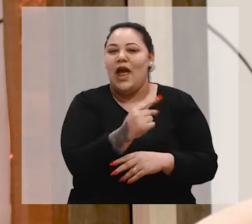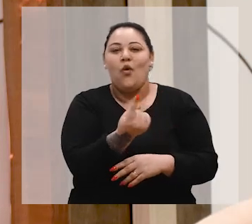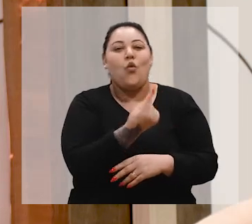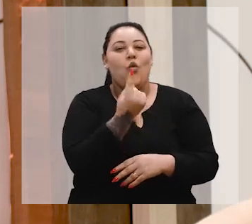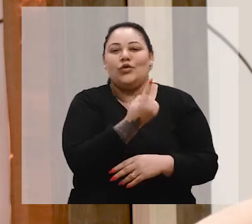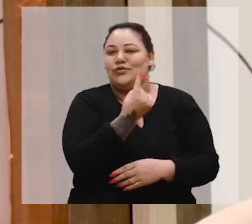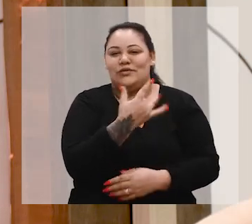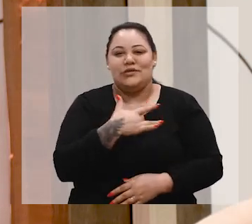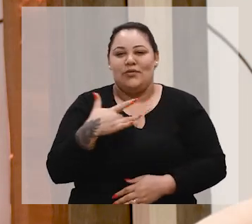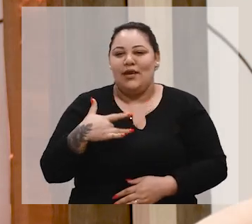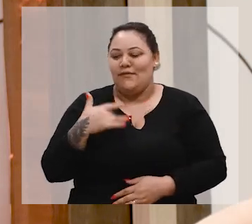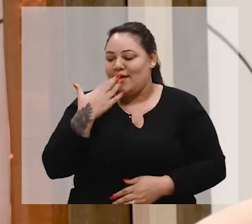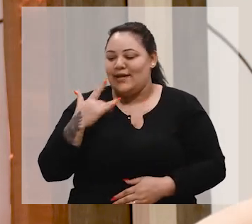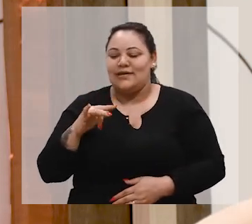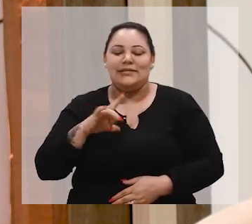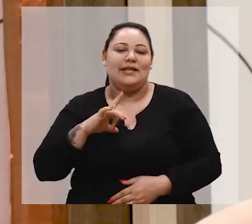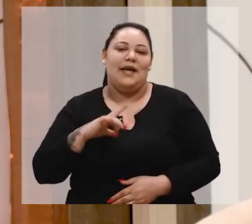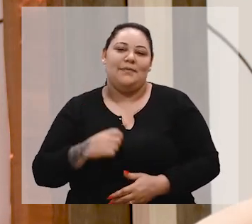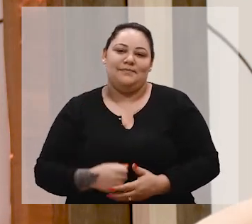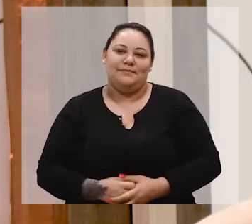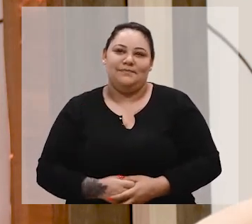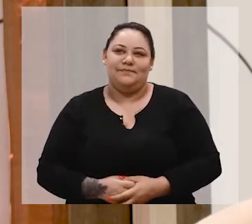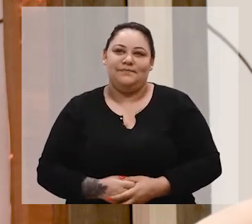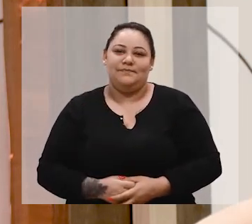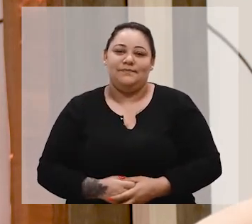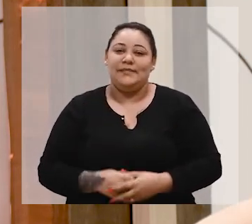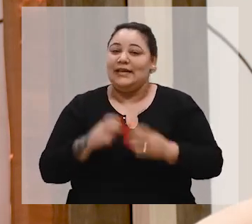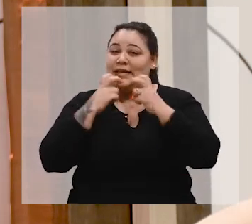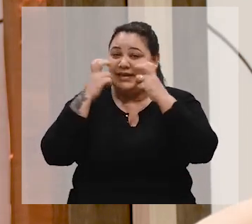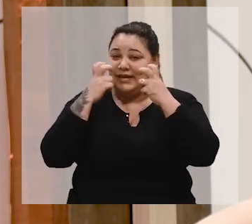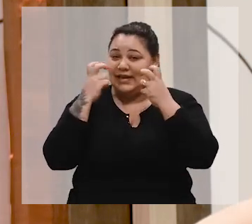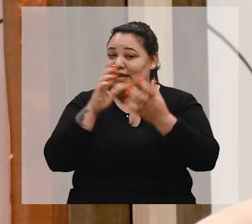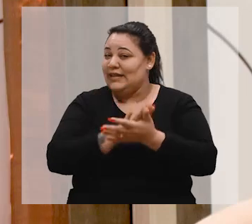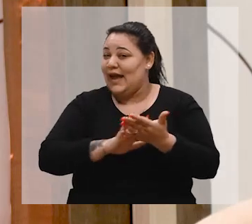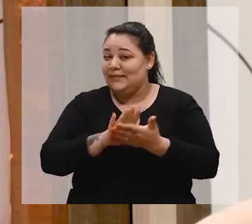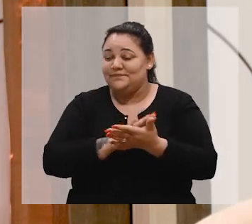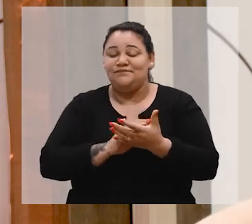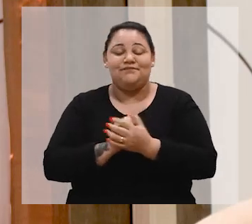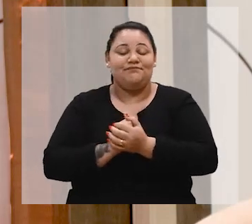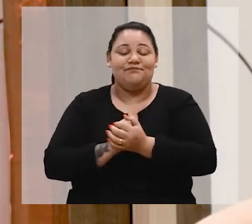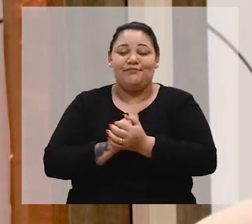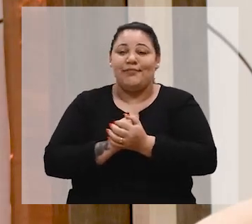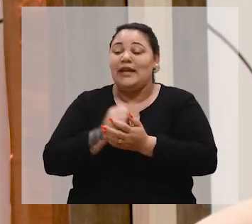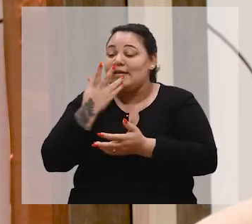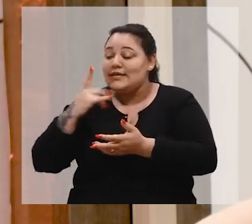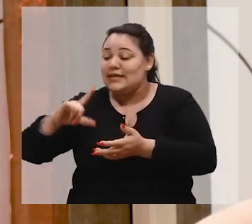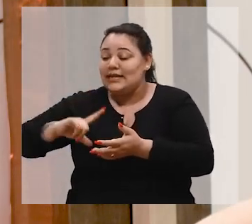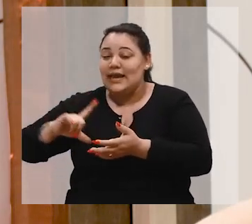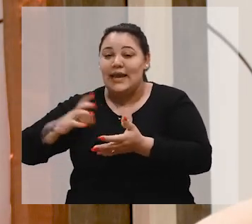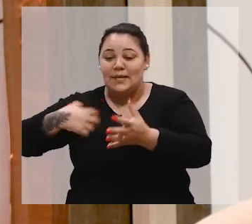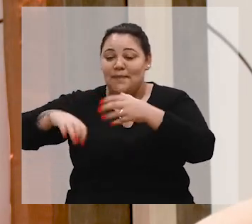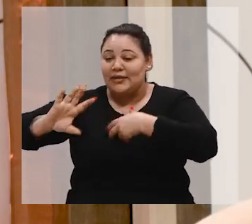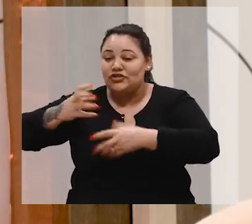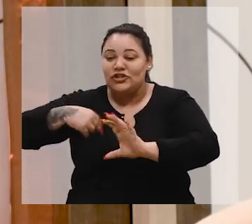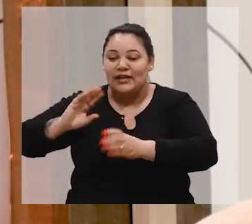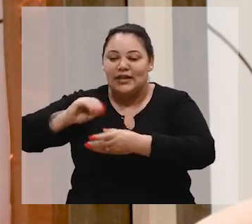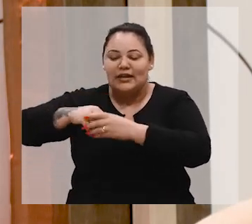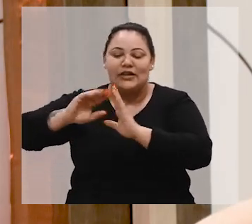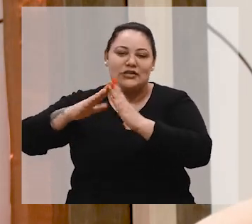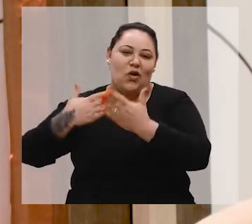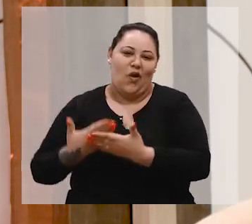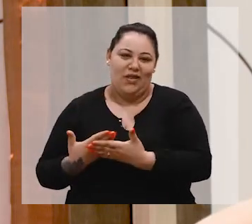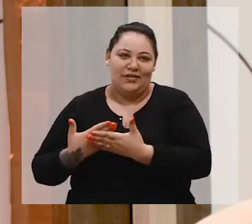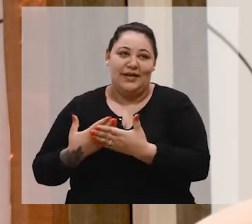é o único relacionamento saudável que a criança tem. Ali ninguém grita com ela, ali ela é escutada, ela